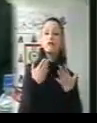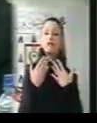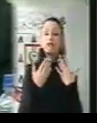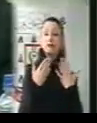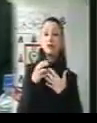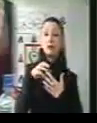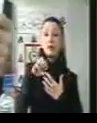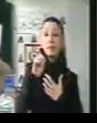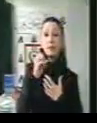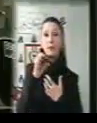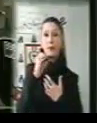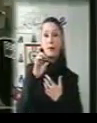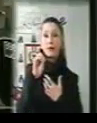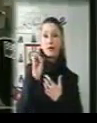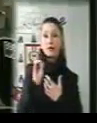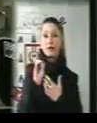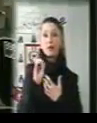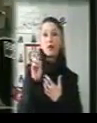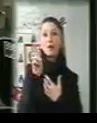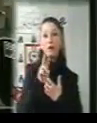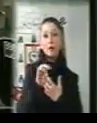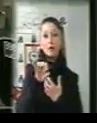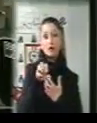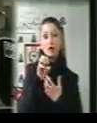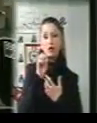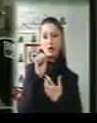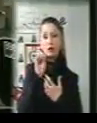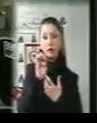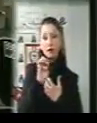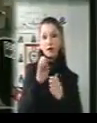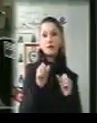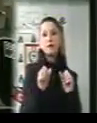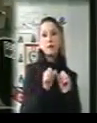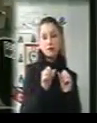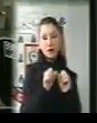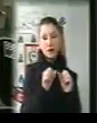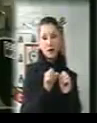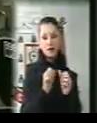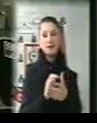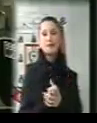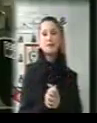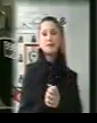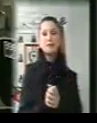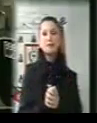moção 007. Com a palavra, o vereador José Carlos Melo, que é o autor da moção.